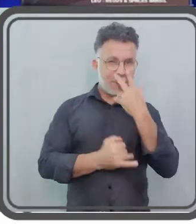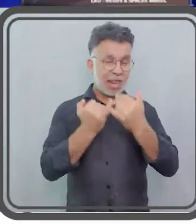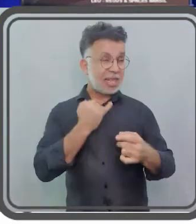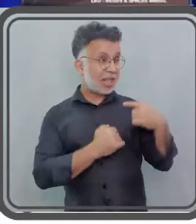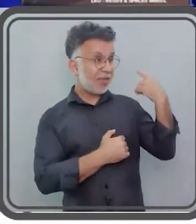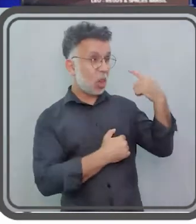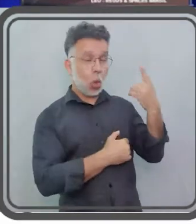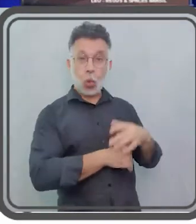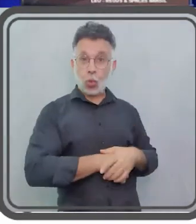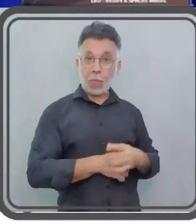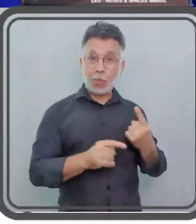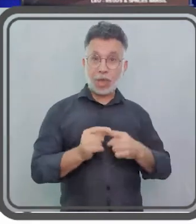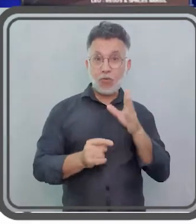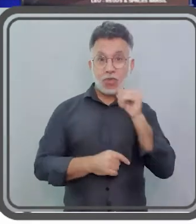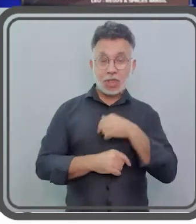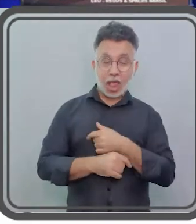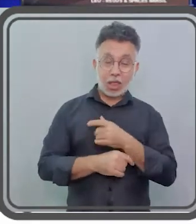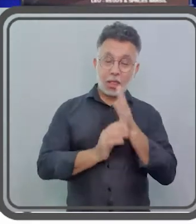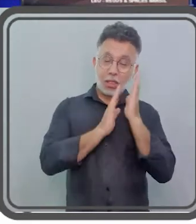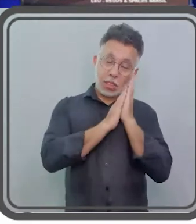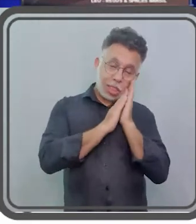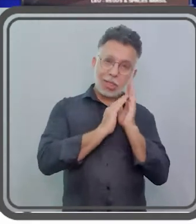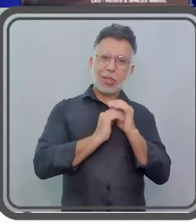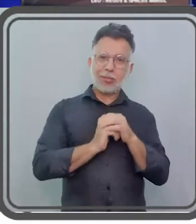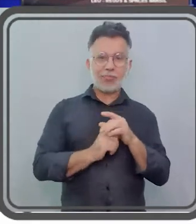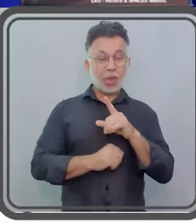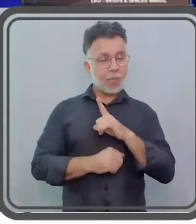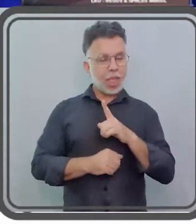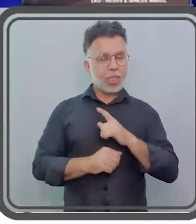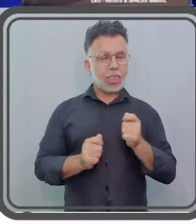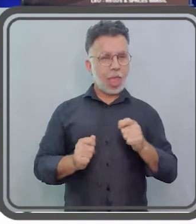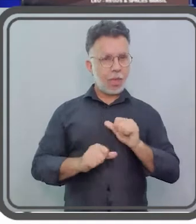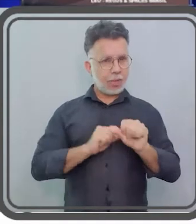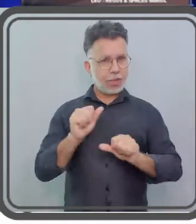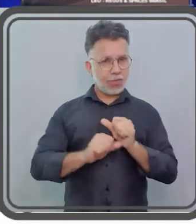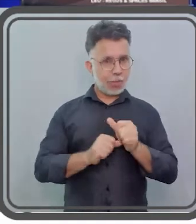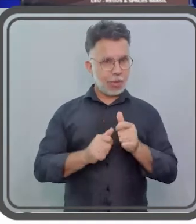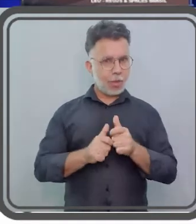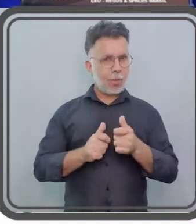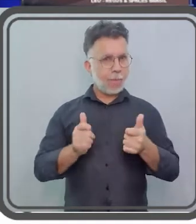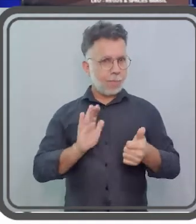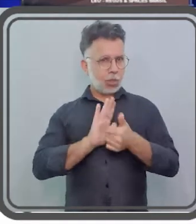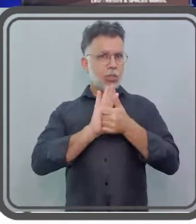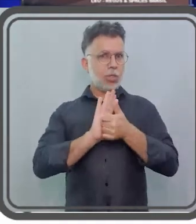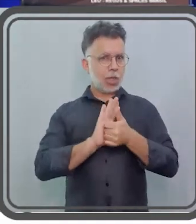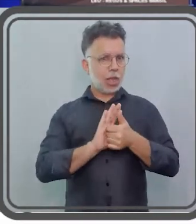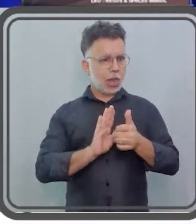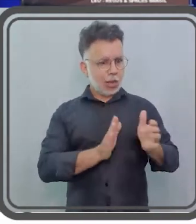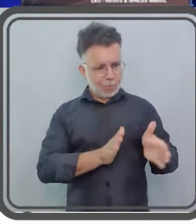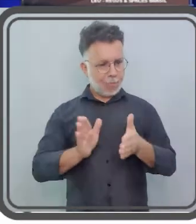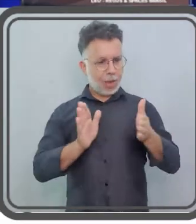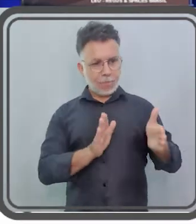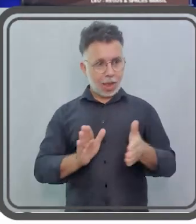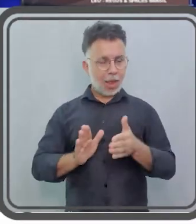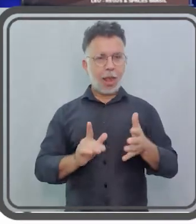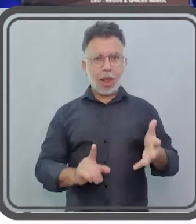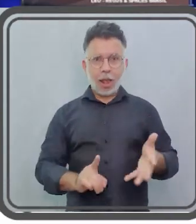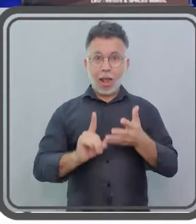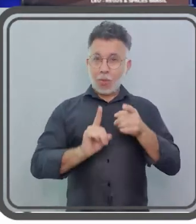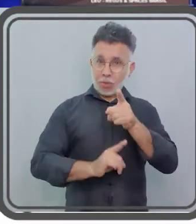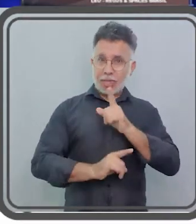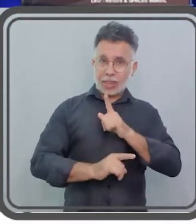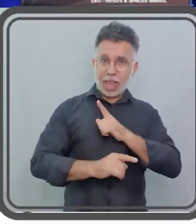dormir. Mas tem um impacto muito positivo na produtividade, motivação. Então, quando você tem um líder que se